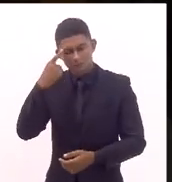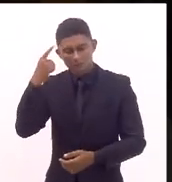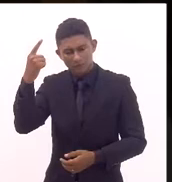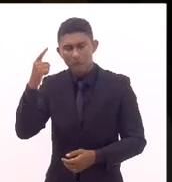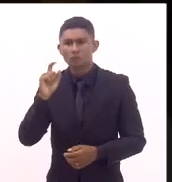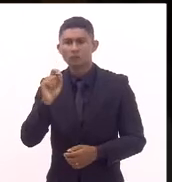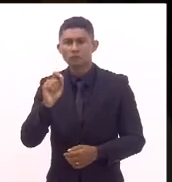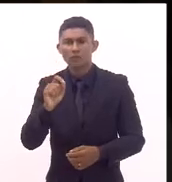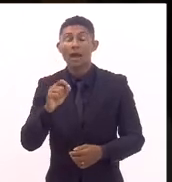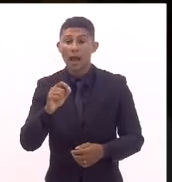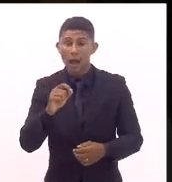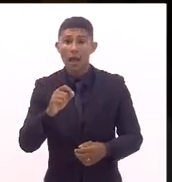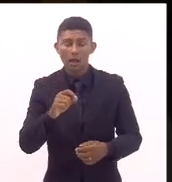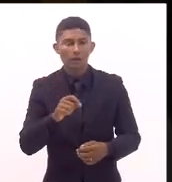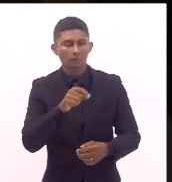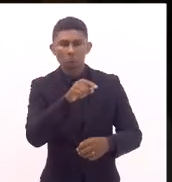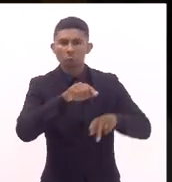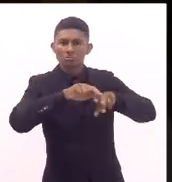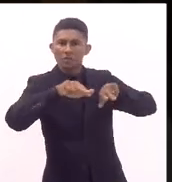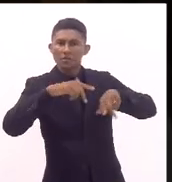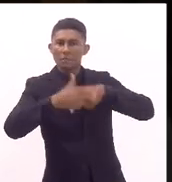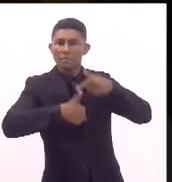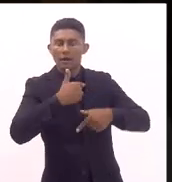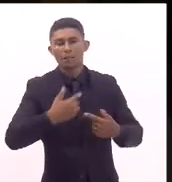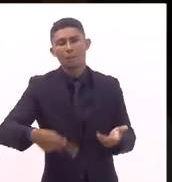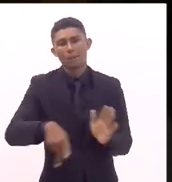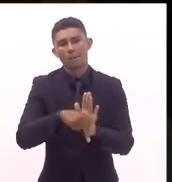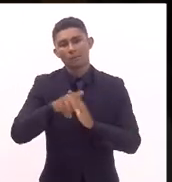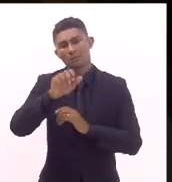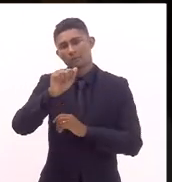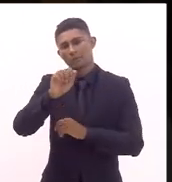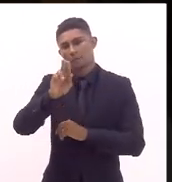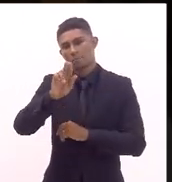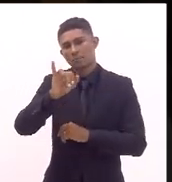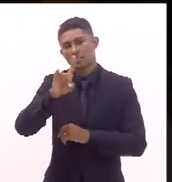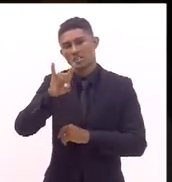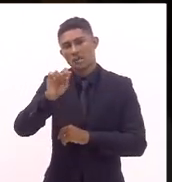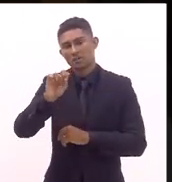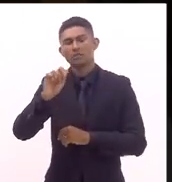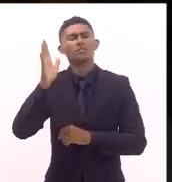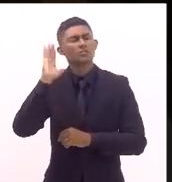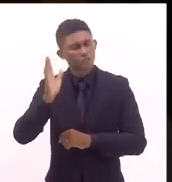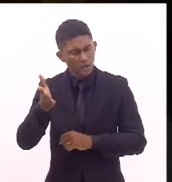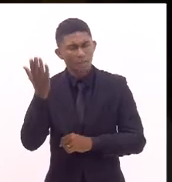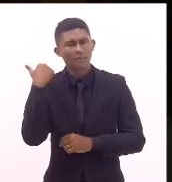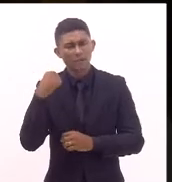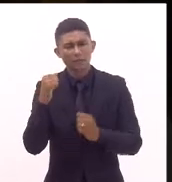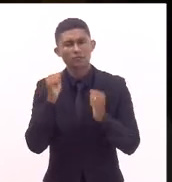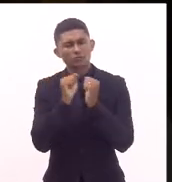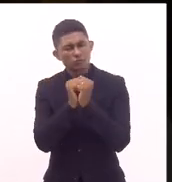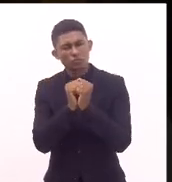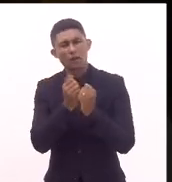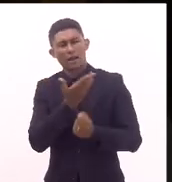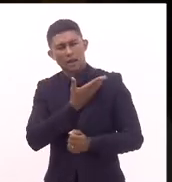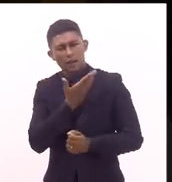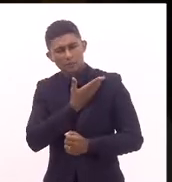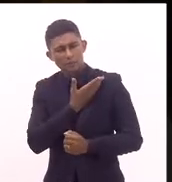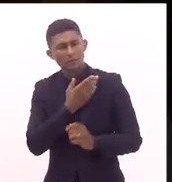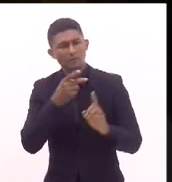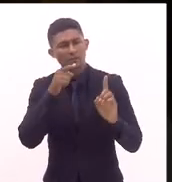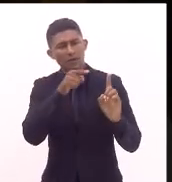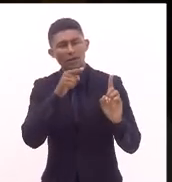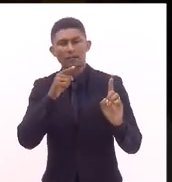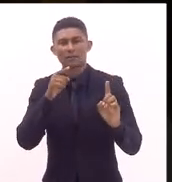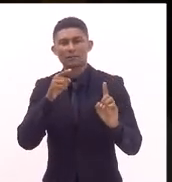pela obra do Abdias eu já era um amigo dele e apreciador da sua obra como artista plástico mas